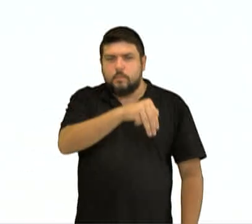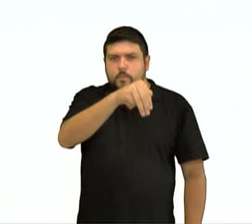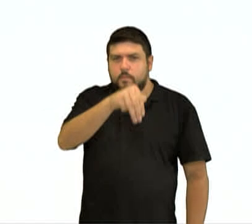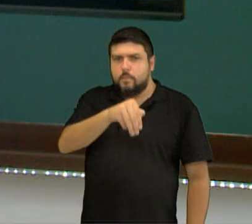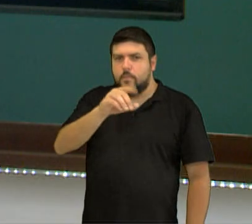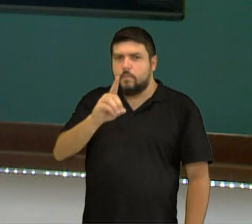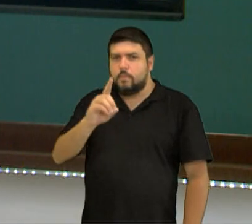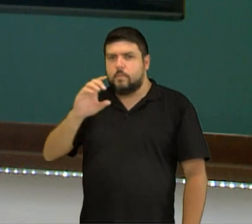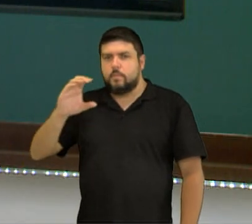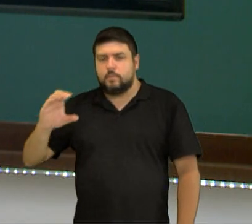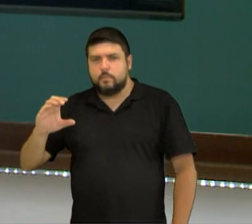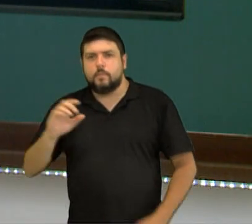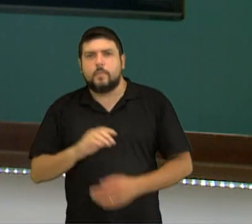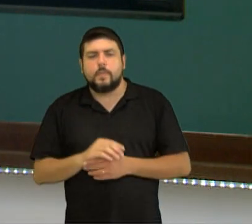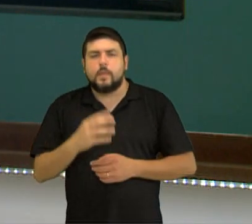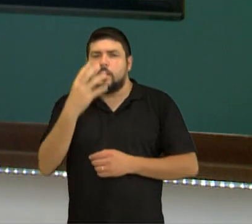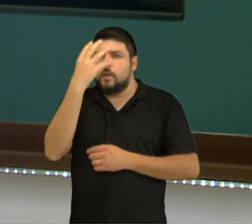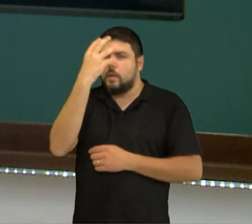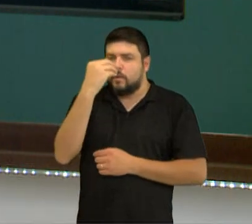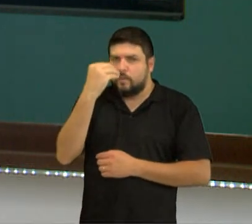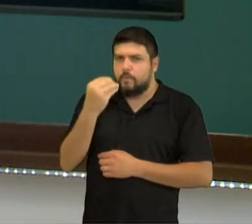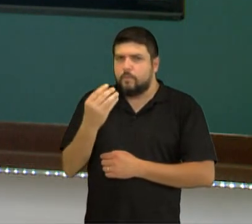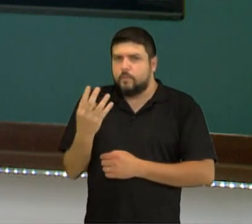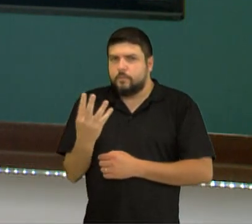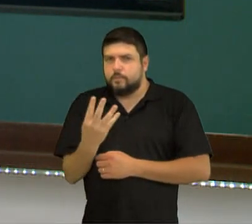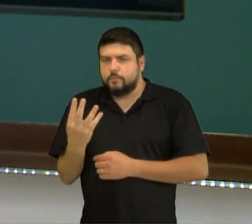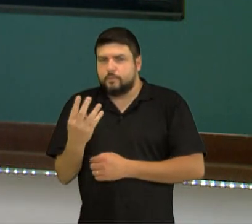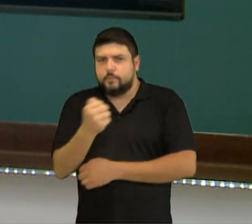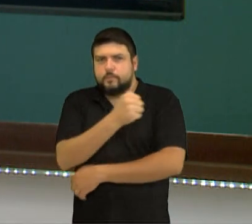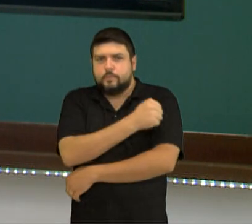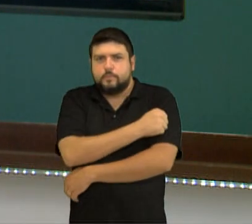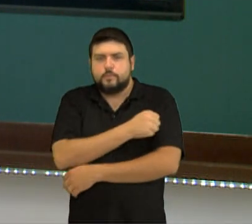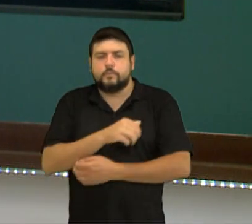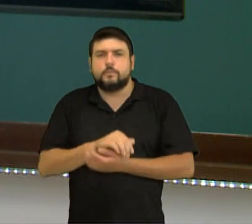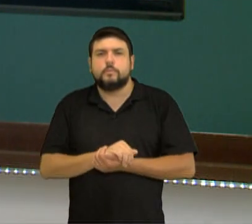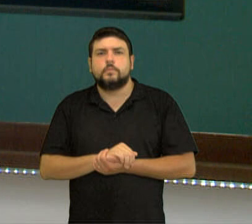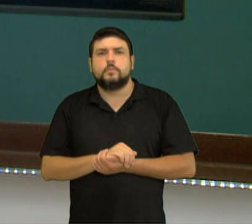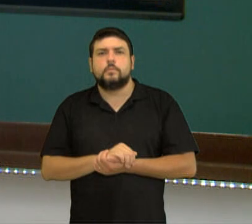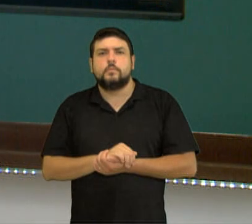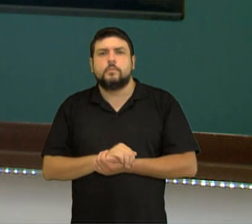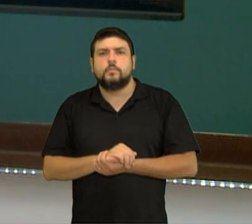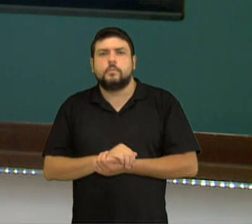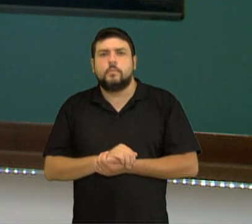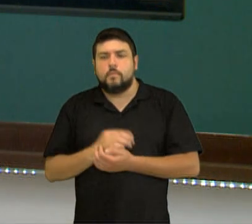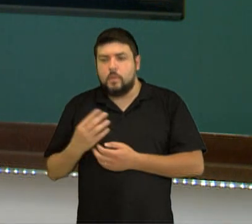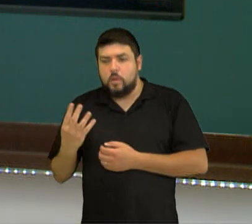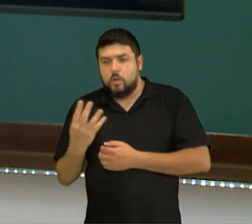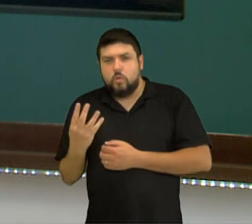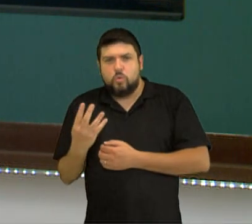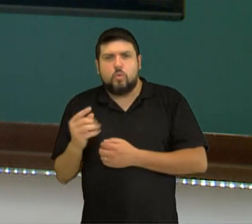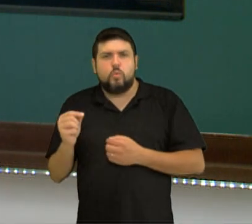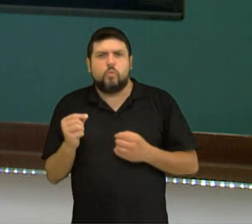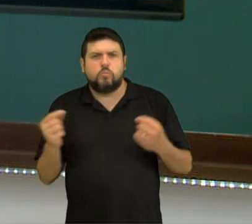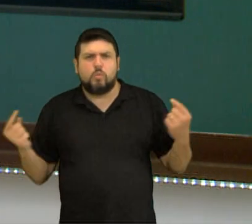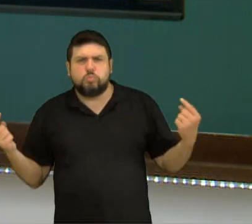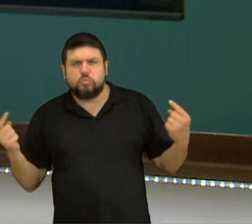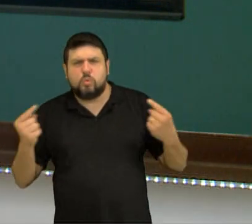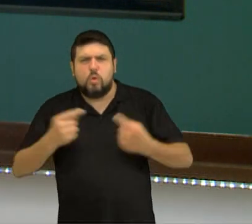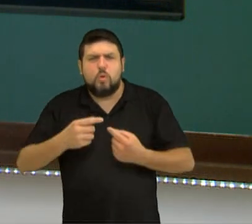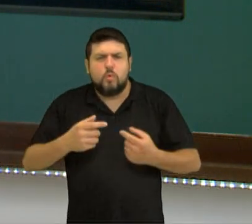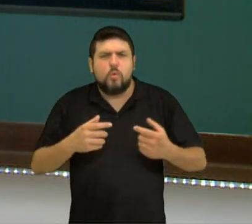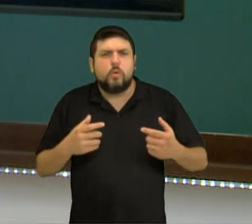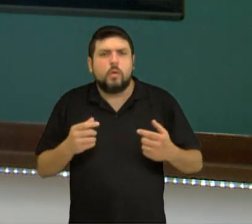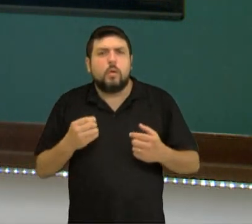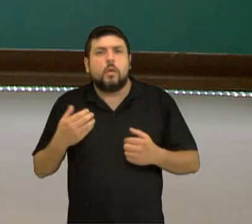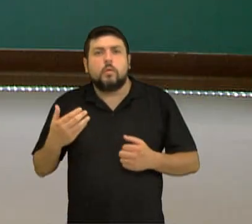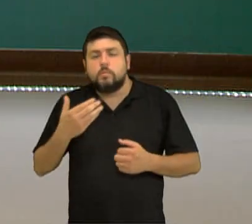MMDC, aqui até as fotos deles para você ver. Então, a partir deste evento, o movimento pedindo uma guerra